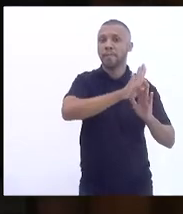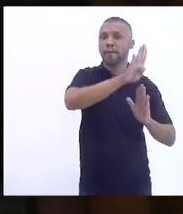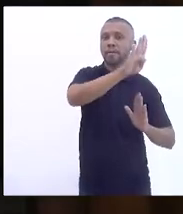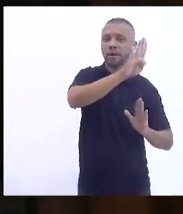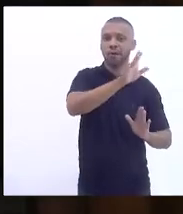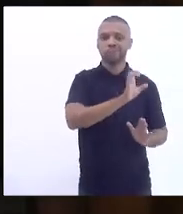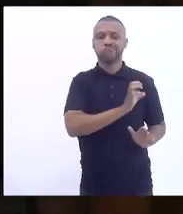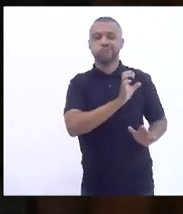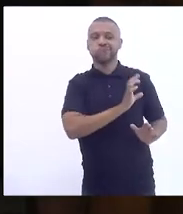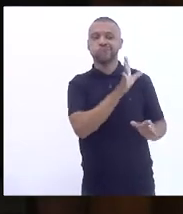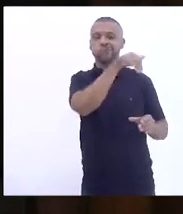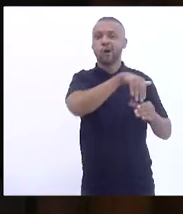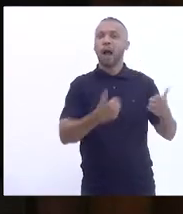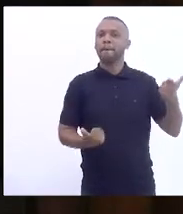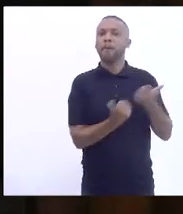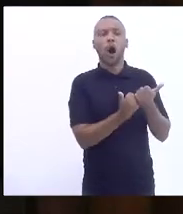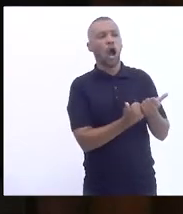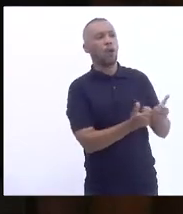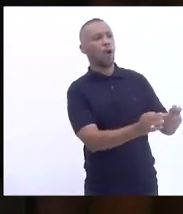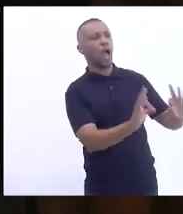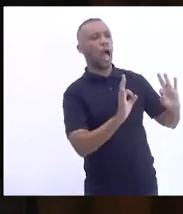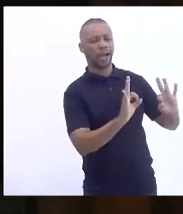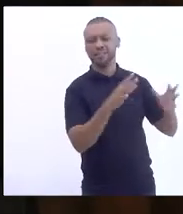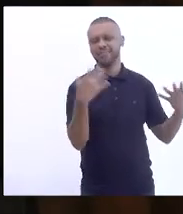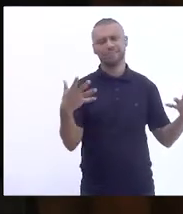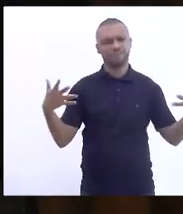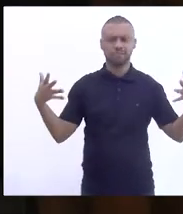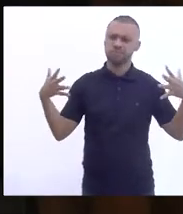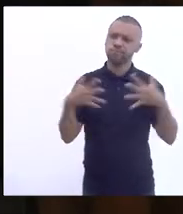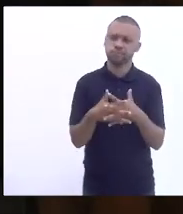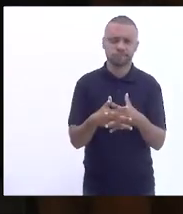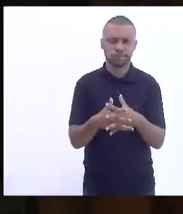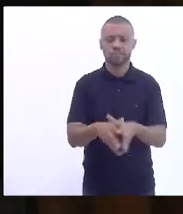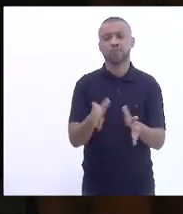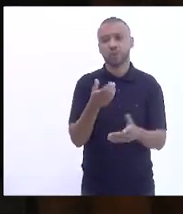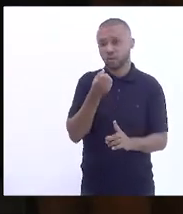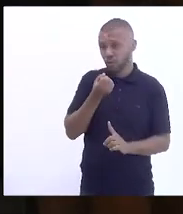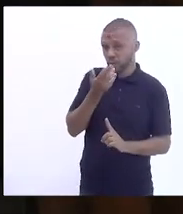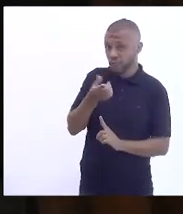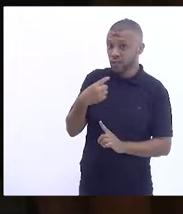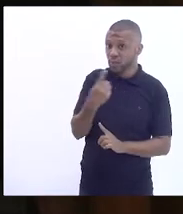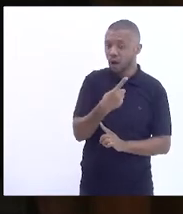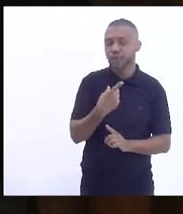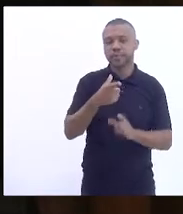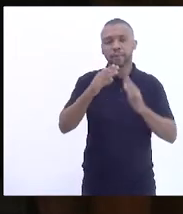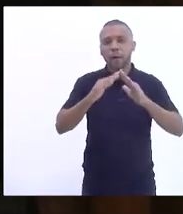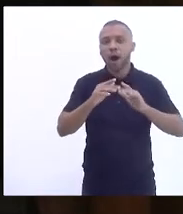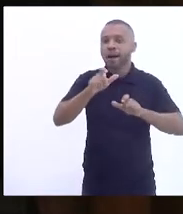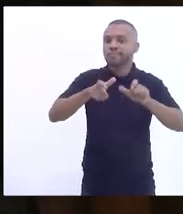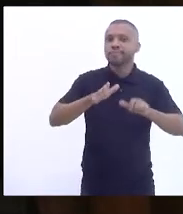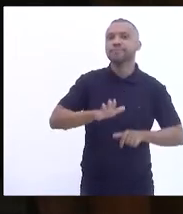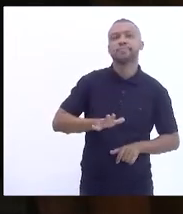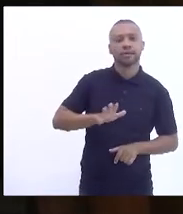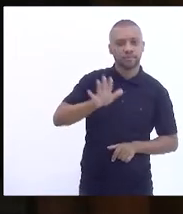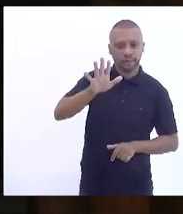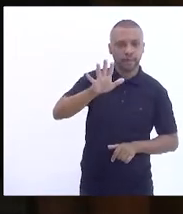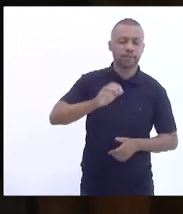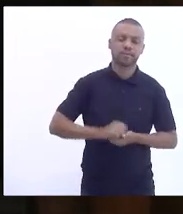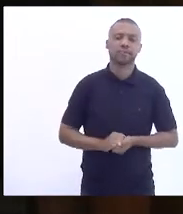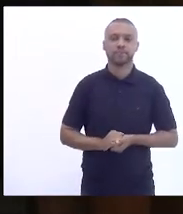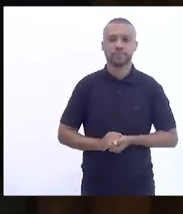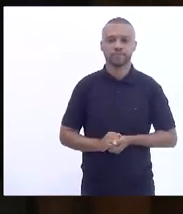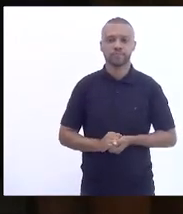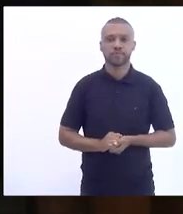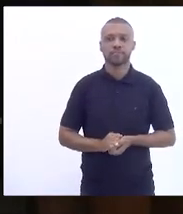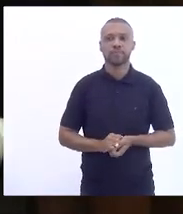volta mais Entendeu então é muito complicado eu vou dizer para senhora nós morador de favela nós